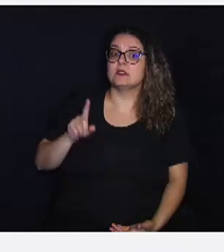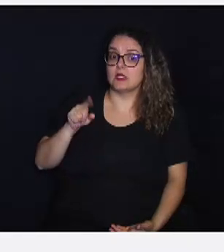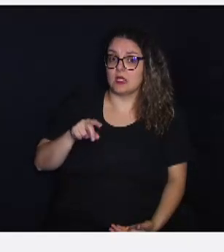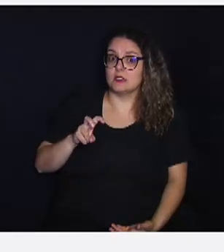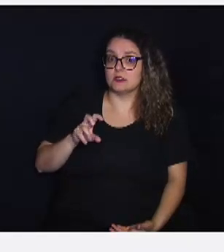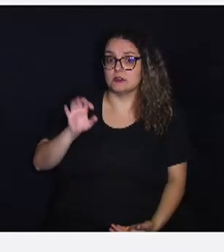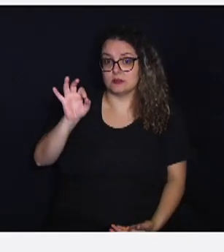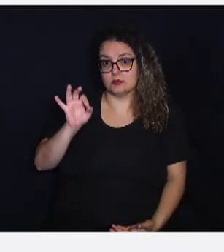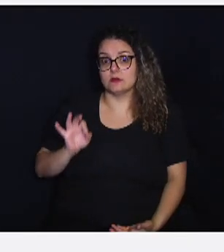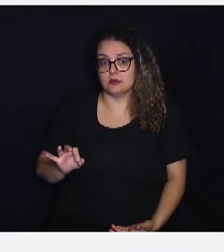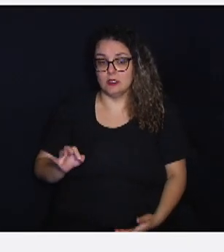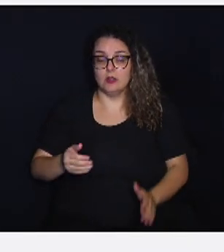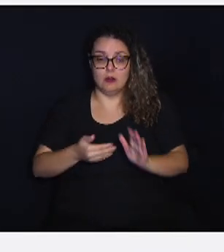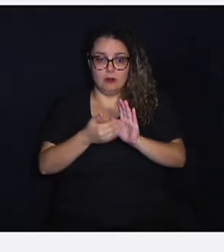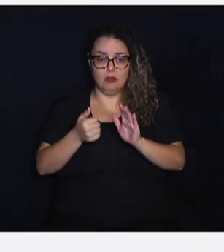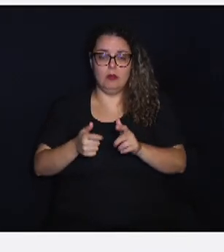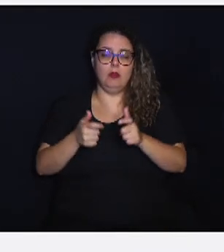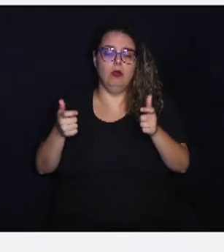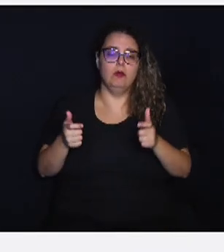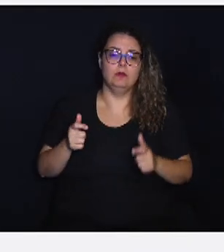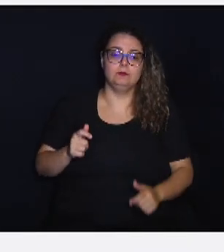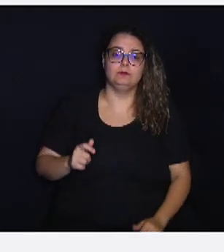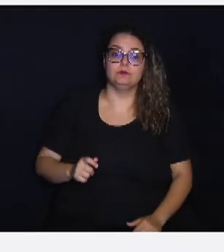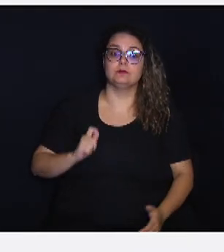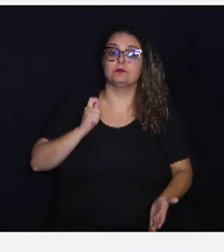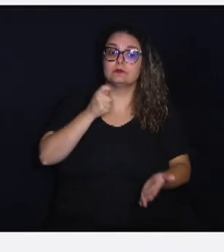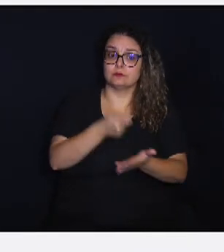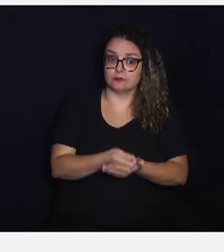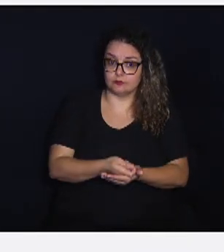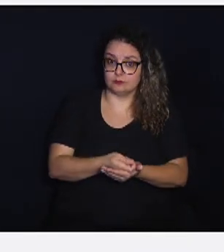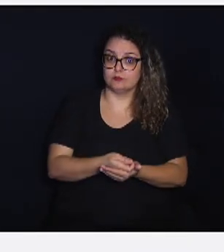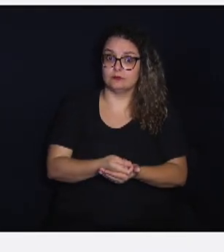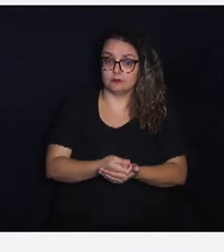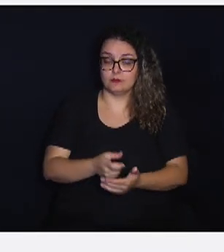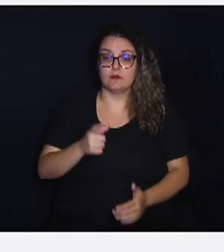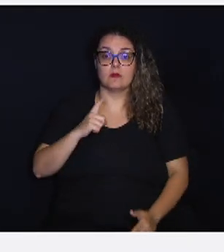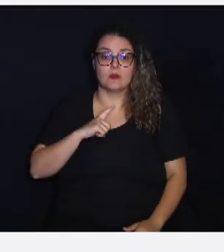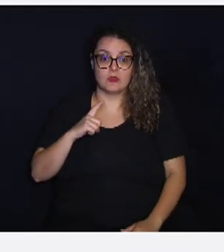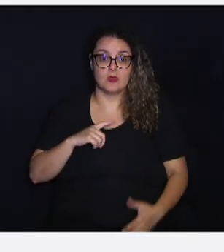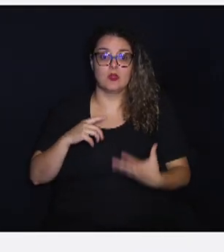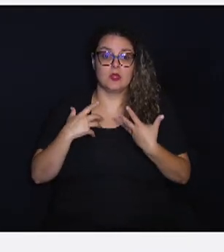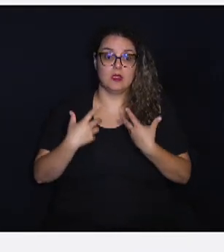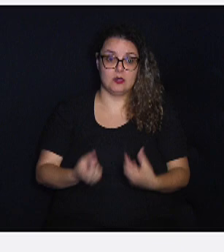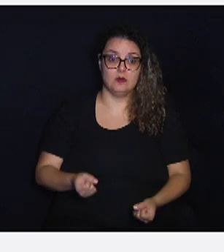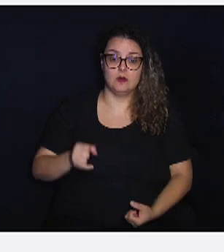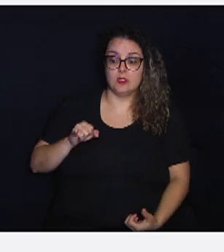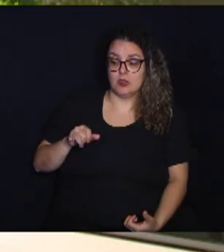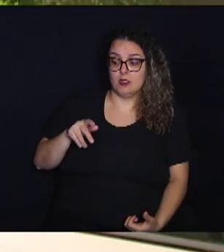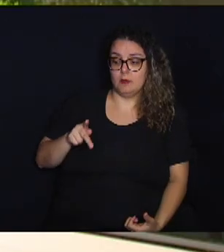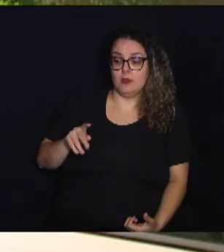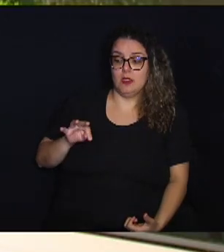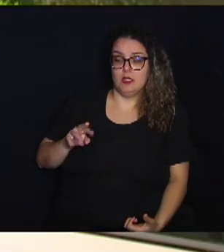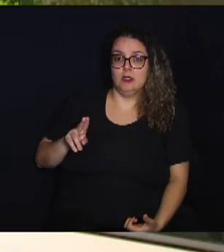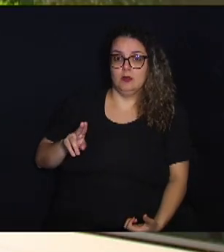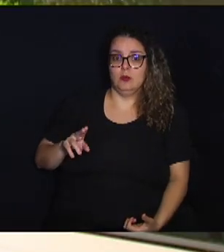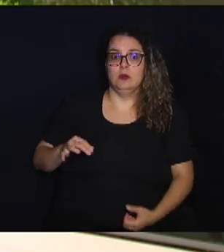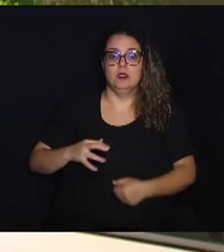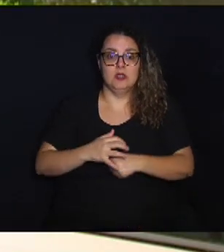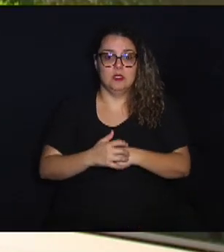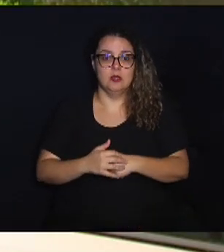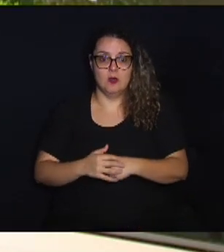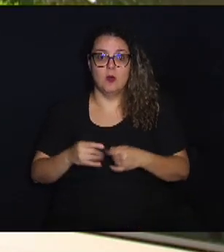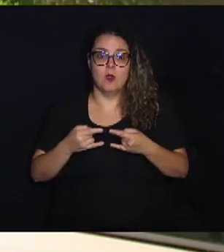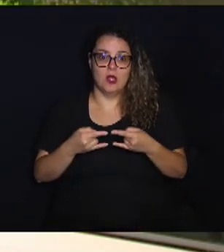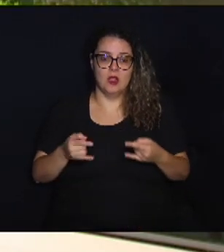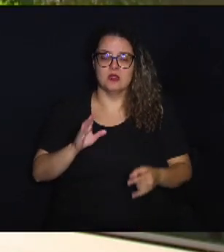O desconto pode ser maior para quem pagar à vista e tiver aderido ao IPTU digital. O carnê já